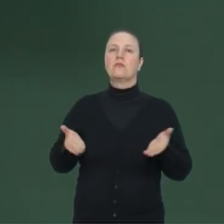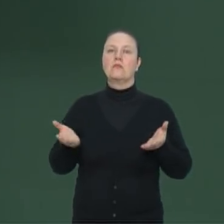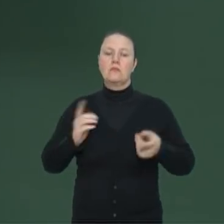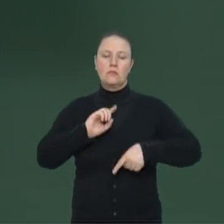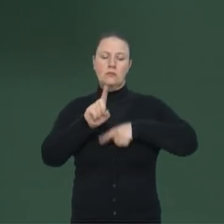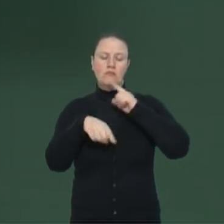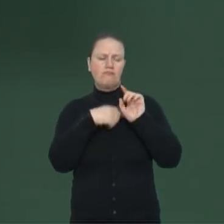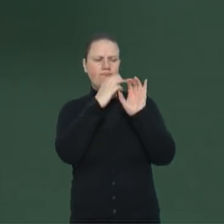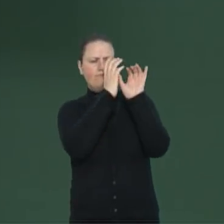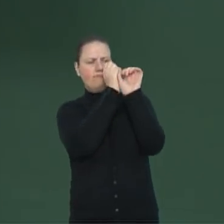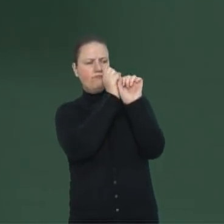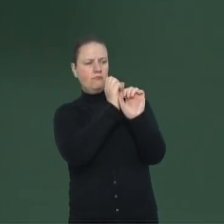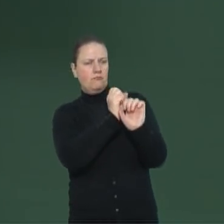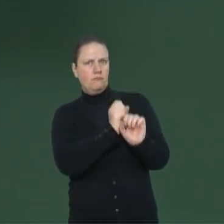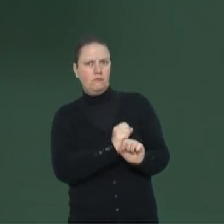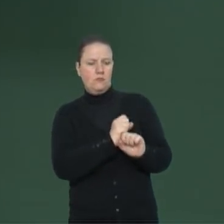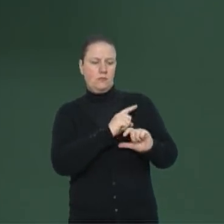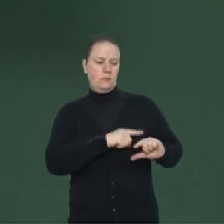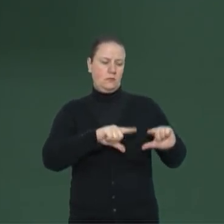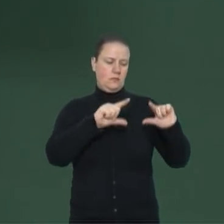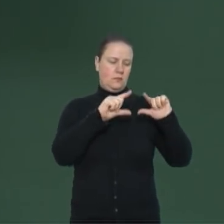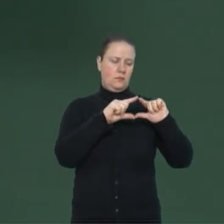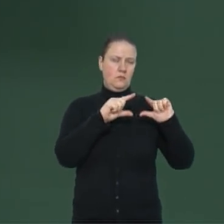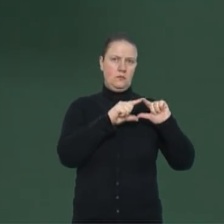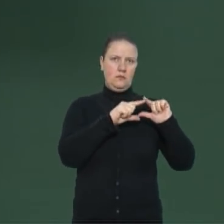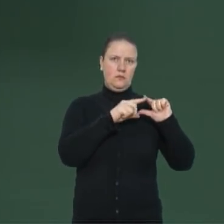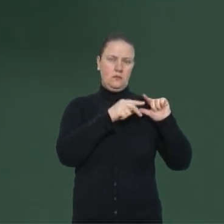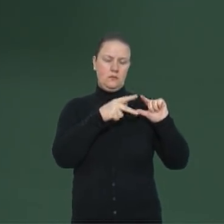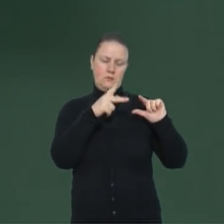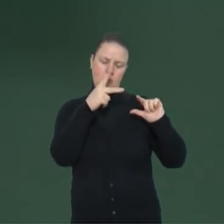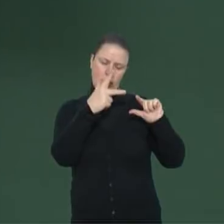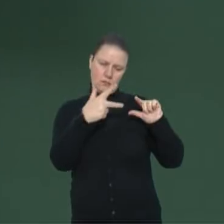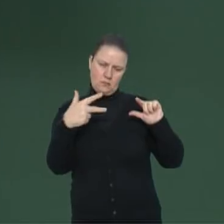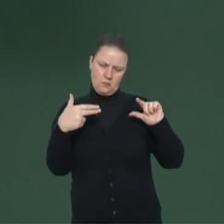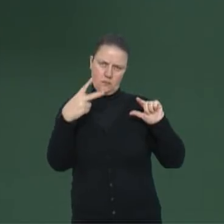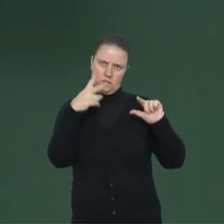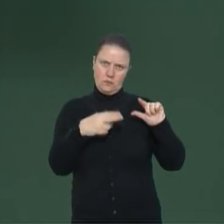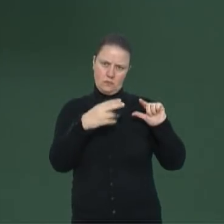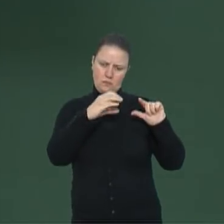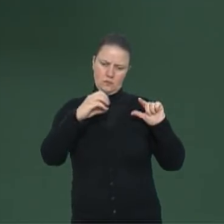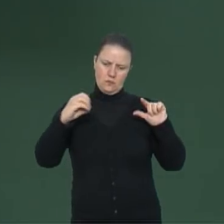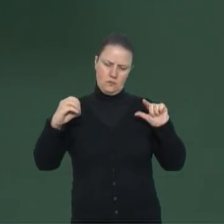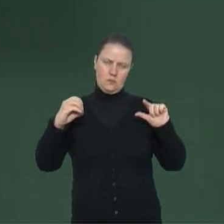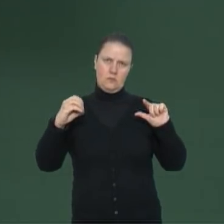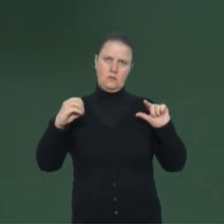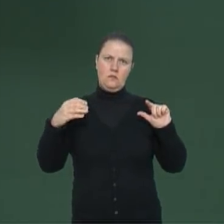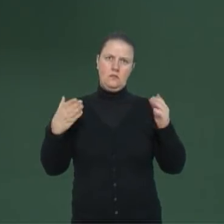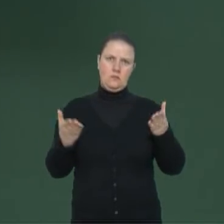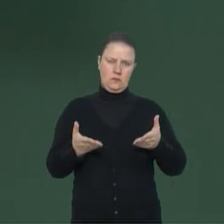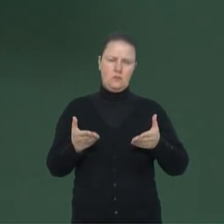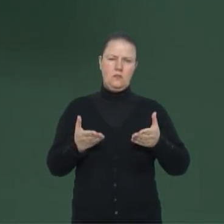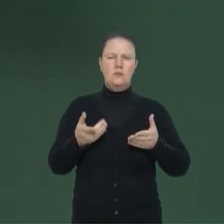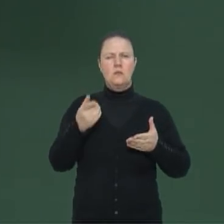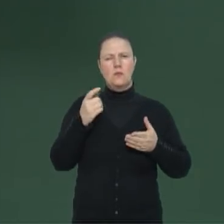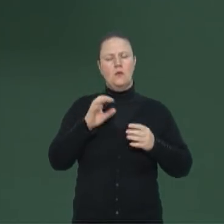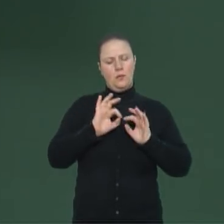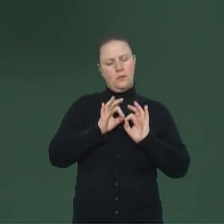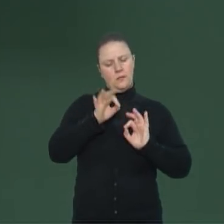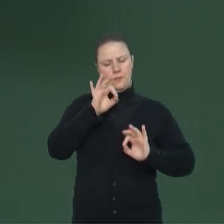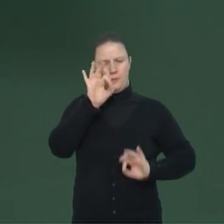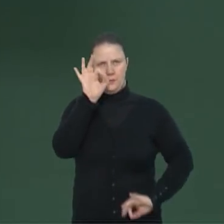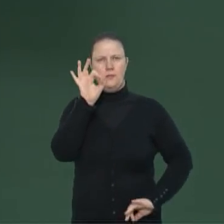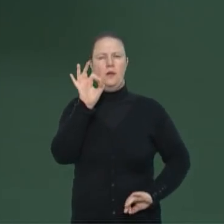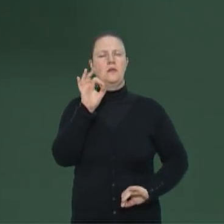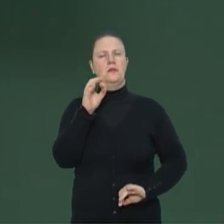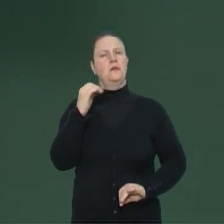eu calculo isso, eu vou pegar esse delta e vou igualar a zero. Quando eu igualar a zero, vai dar uma equação do segundo grau para a gente resolver também. É um pouquinho extenso, mas acho que